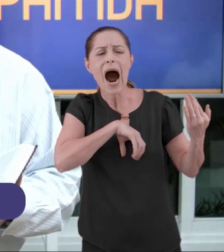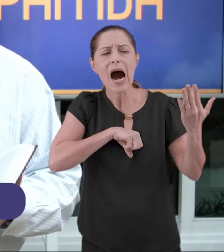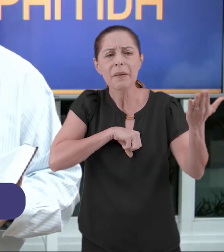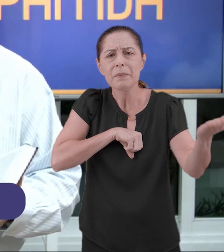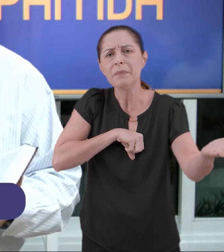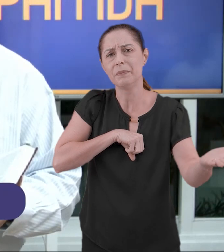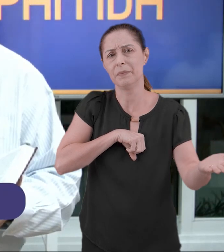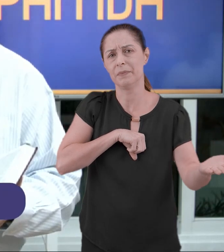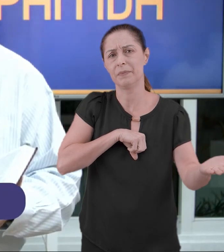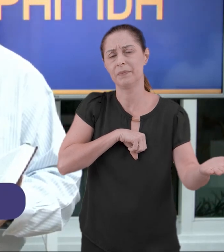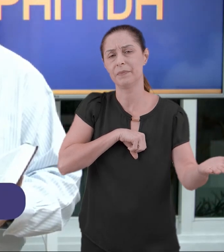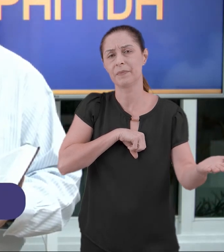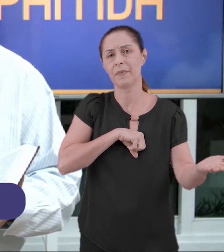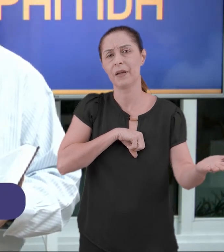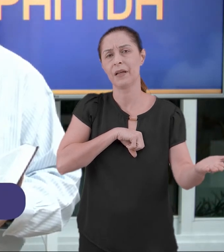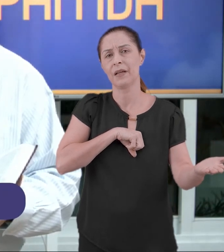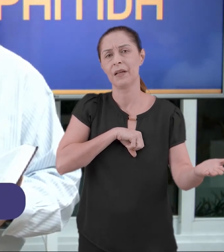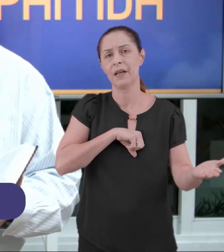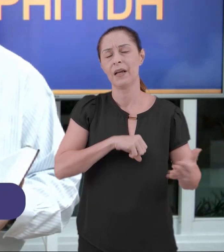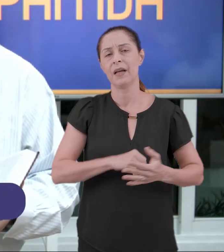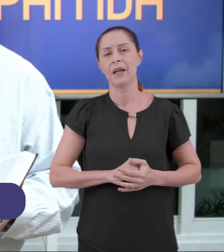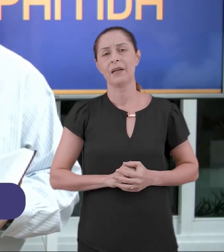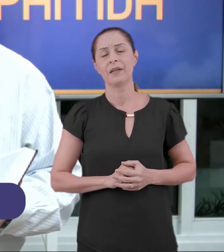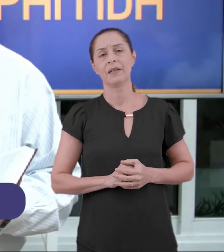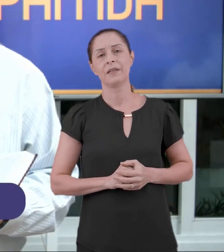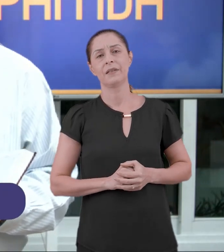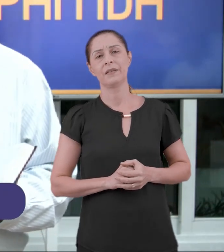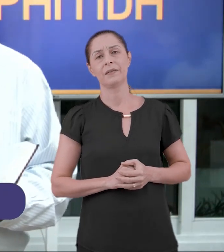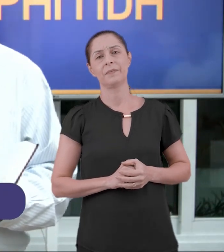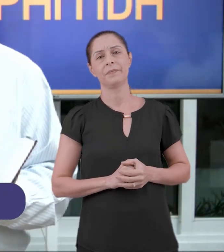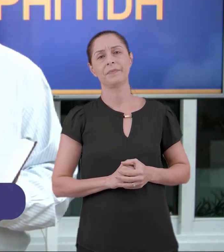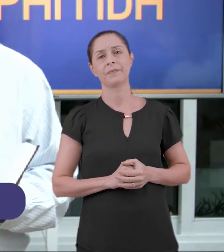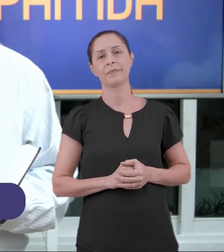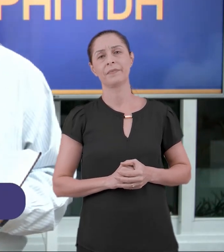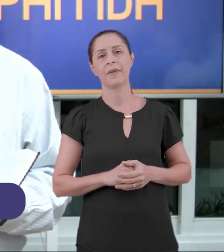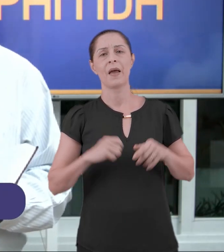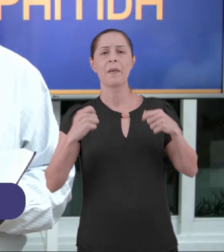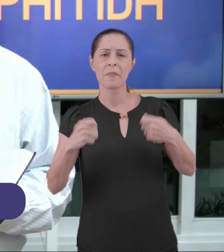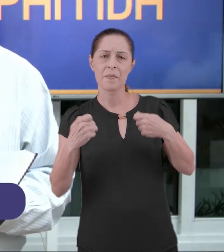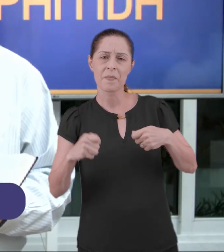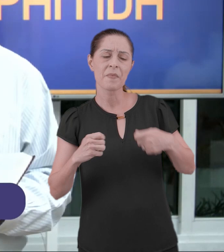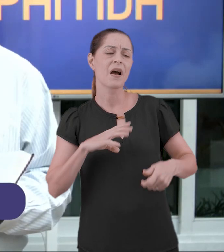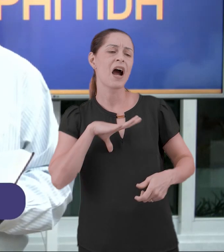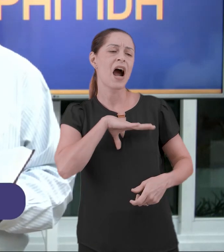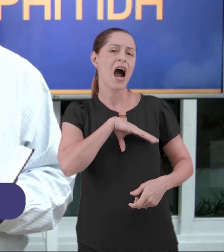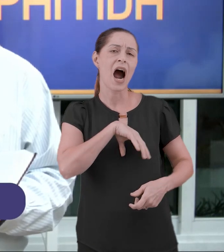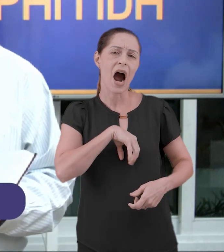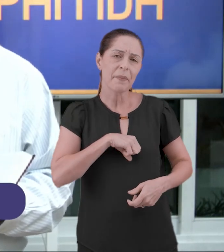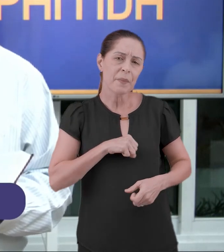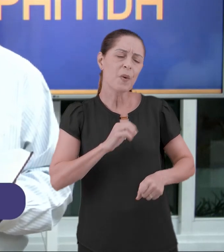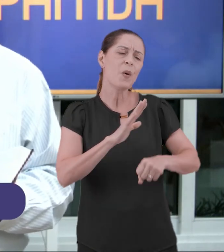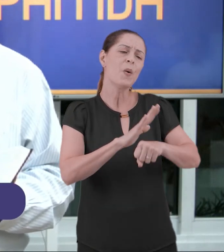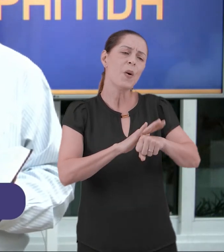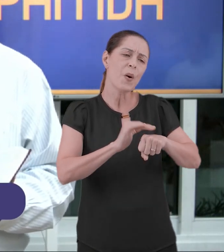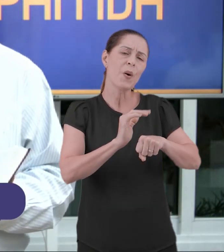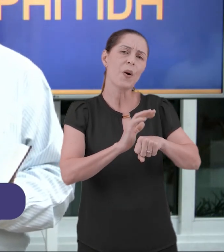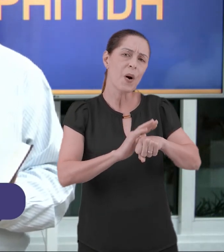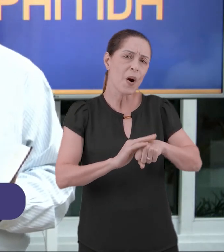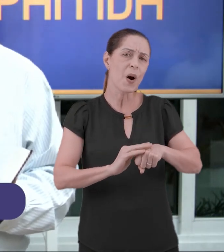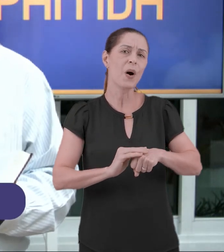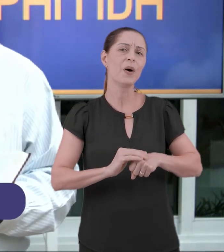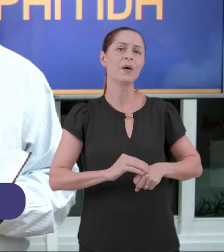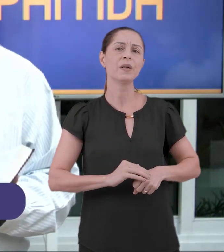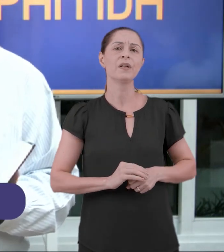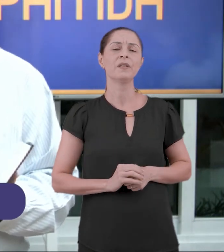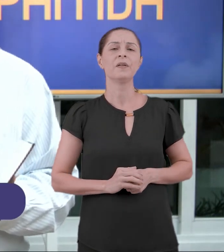porque elas são alvos do amor, da graça, do consolo e da